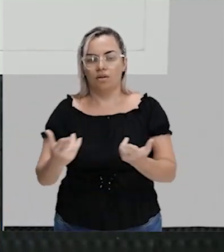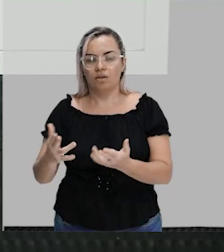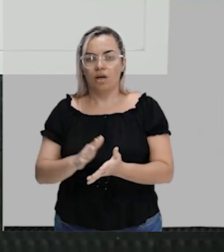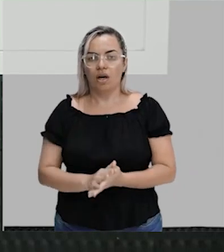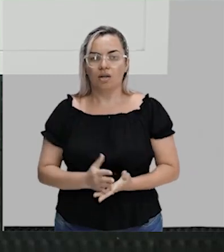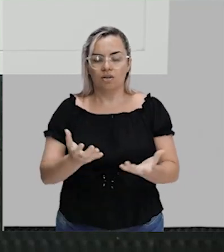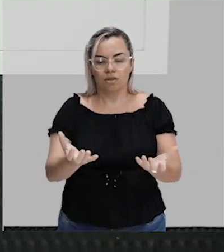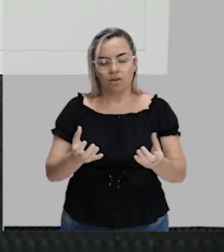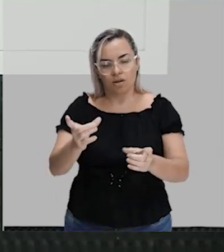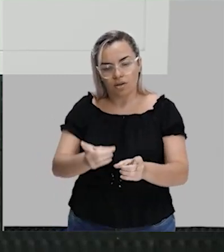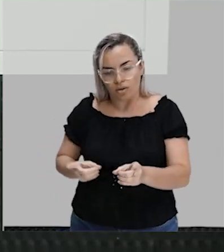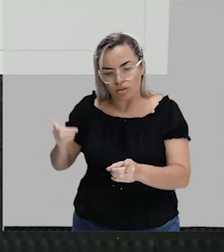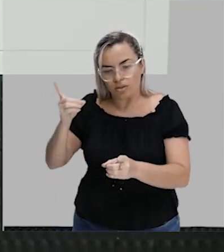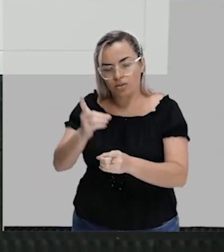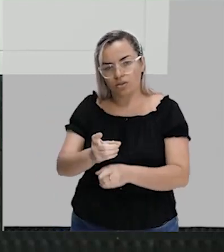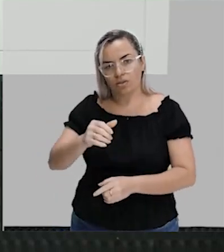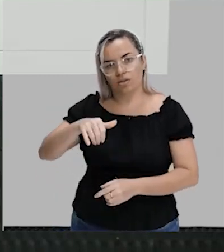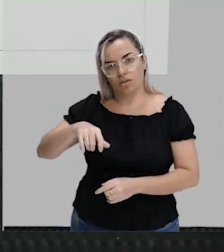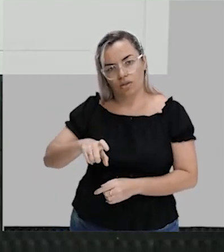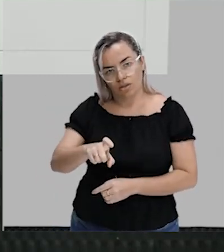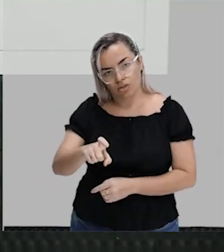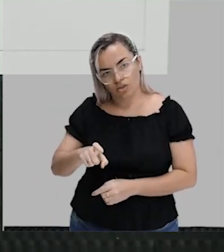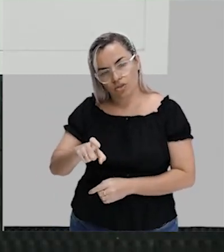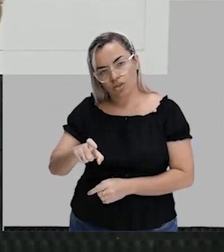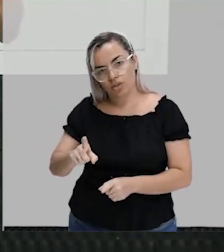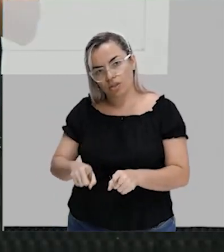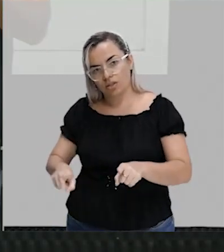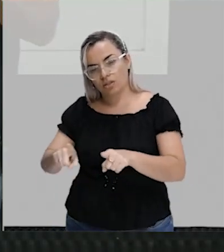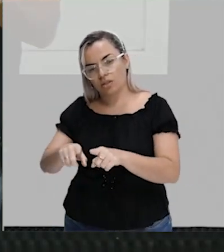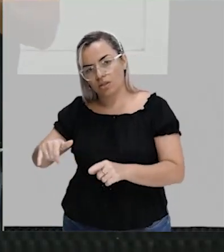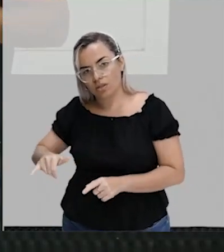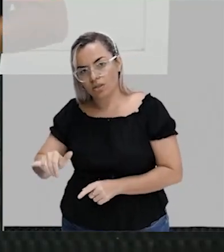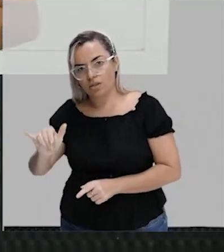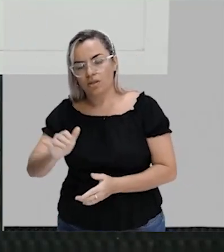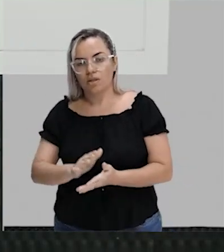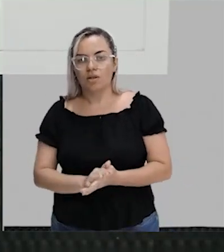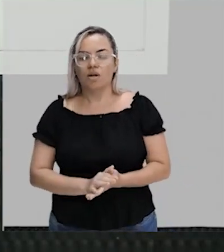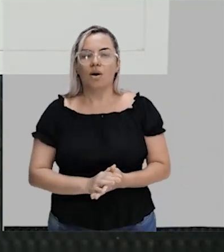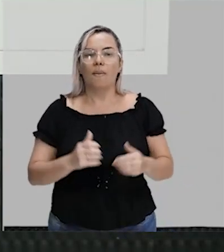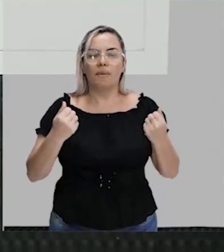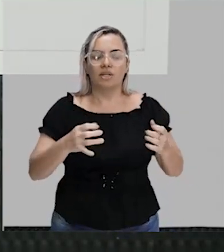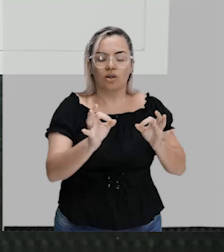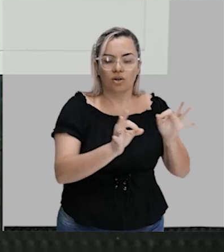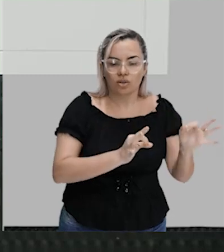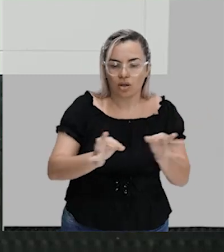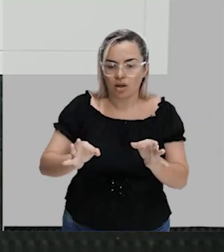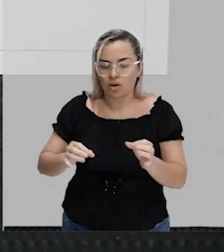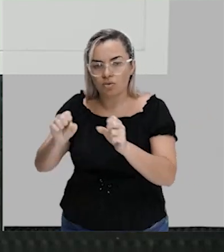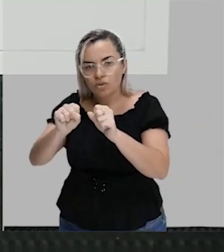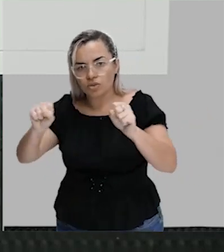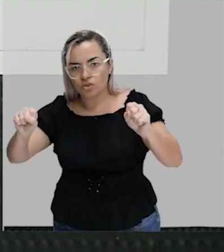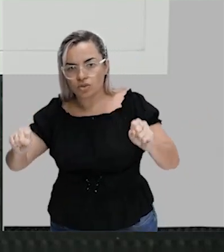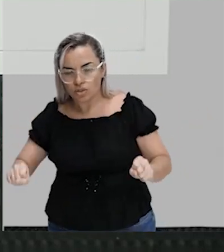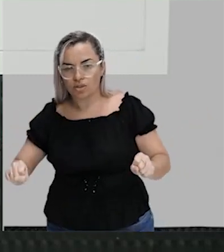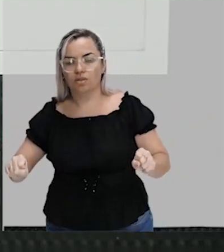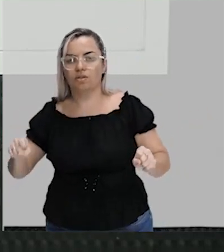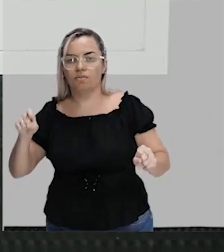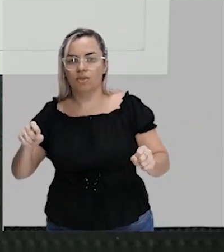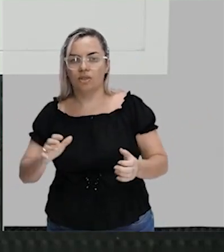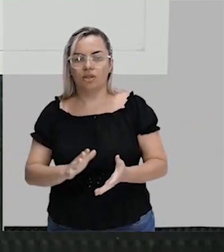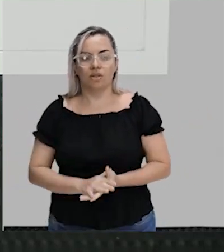e y eu preciso montar Duas igualdades né montar um sistema de equações Tá ora então eu posso dizer galera o seguinte